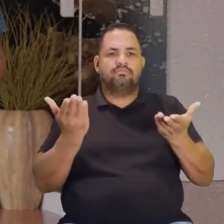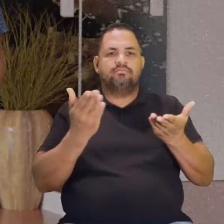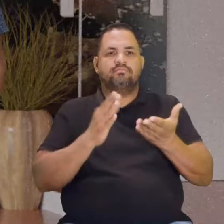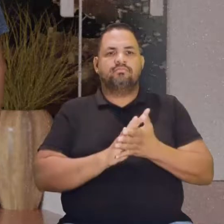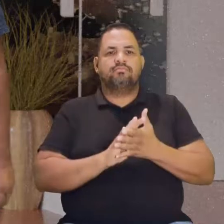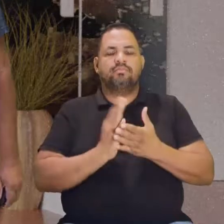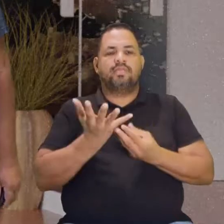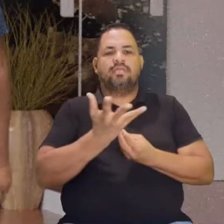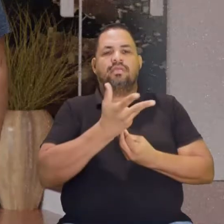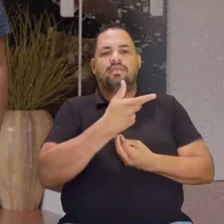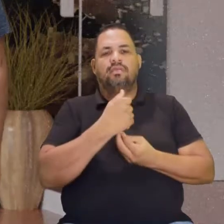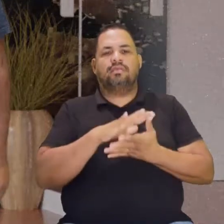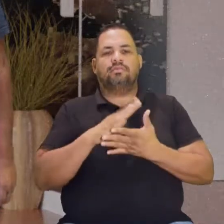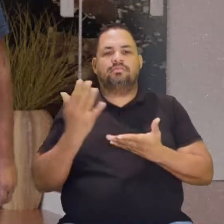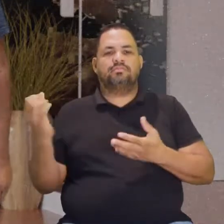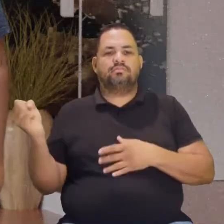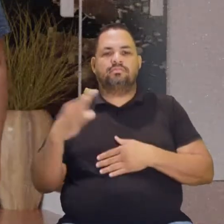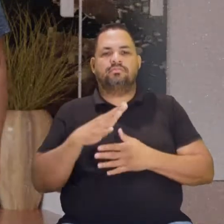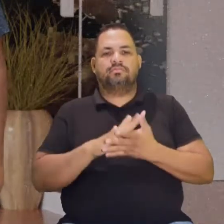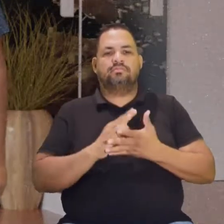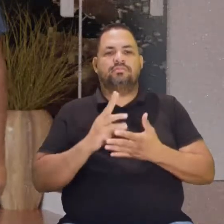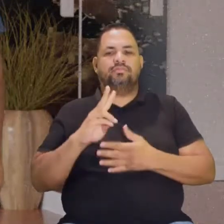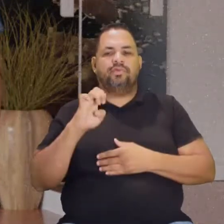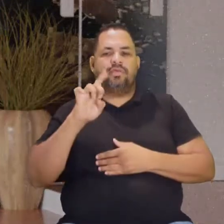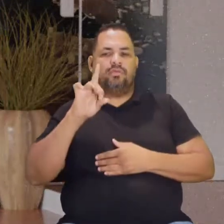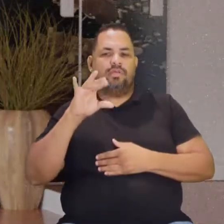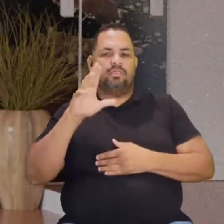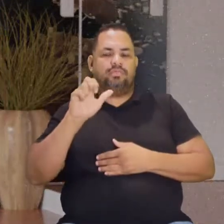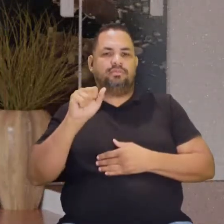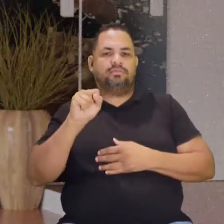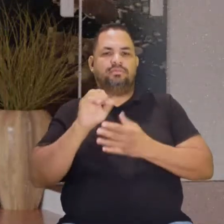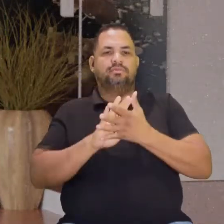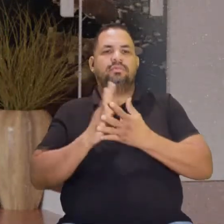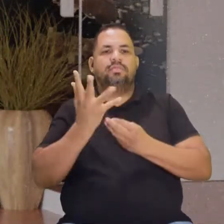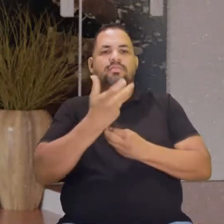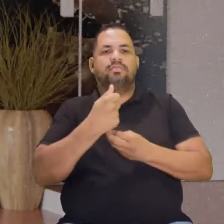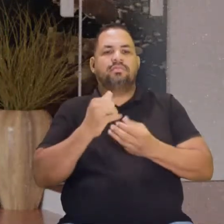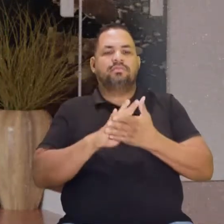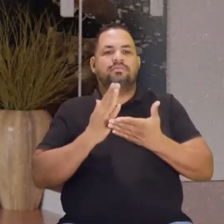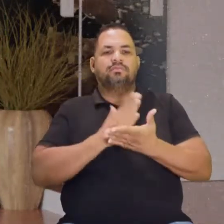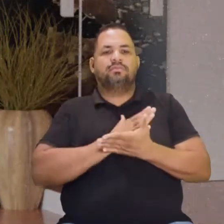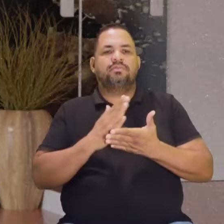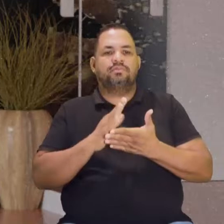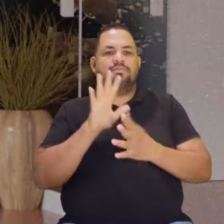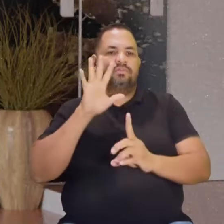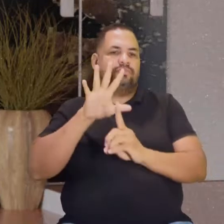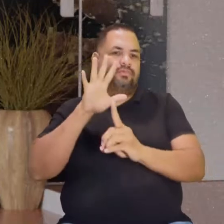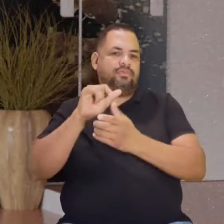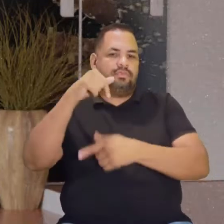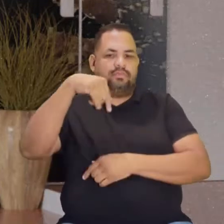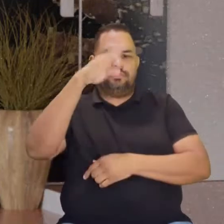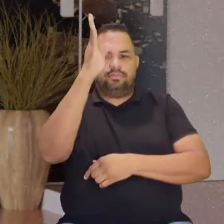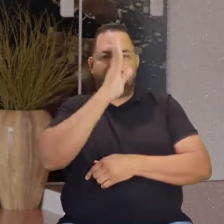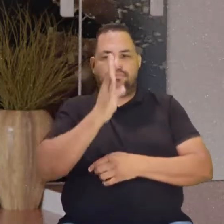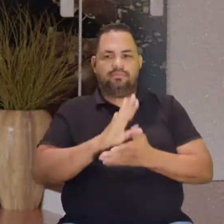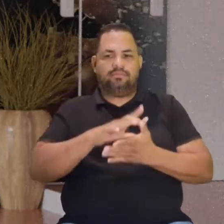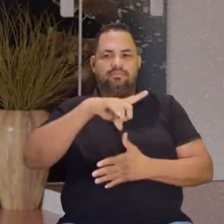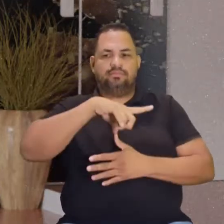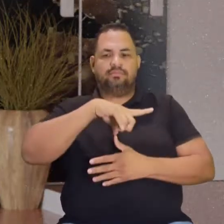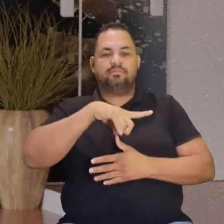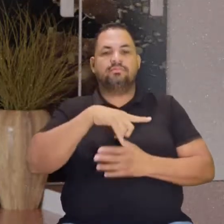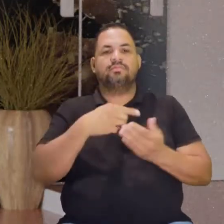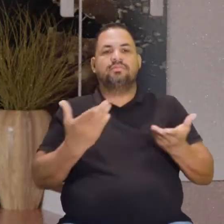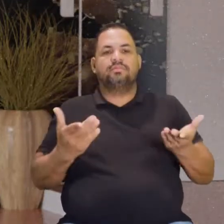arte moderna, como as vanguardas artísticas, né, que deu início aí à arte moderna, e isso influenciou no Brasil. O Brasil também teve um momento de